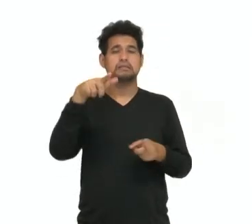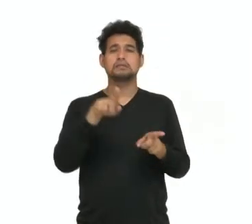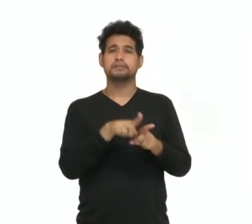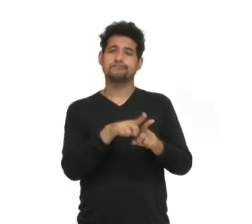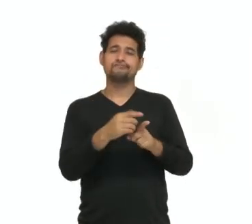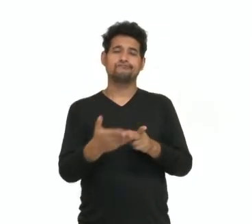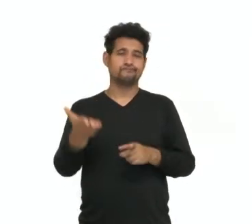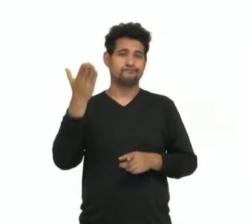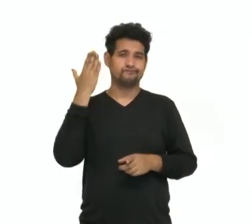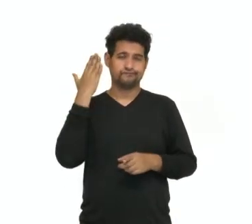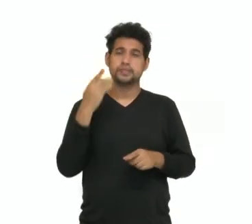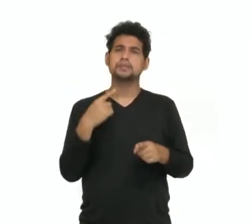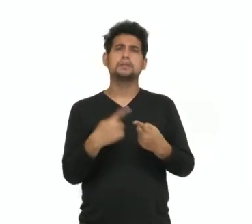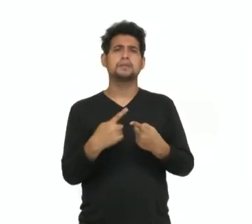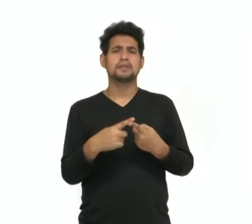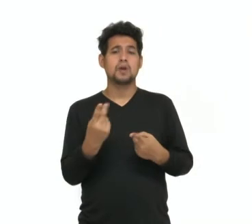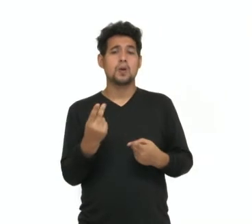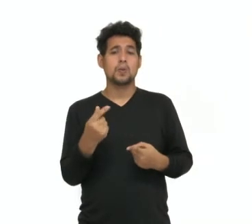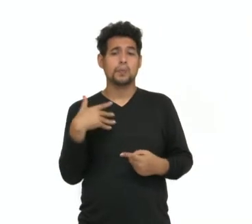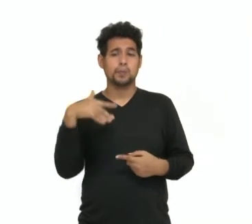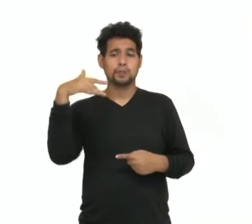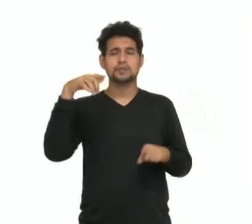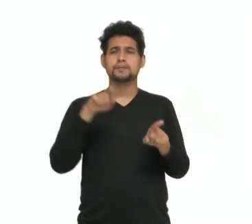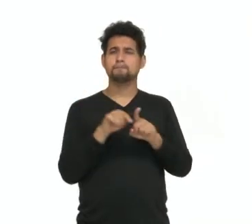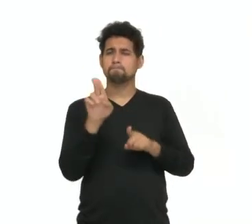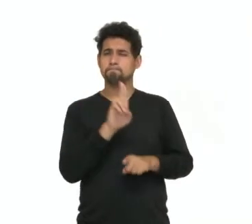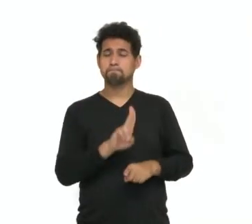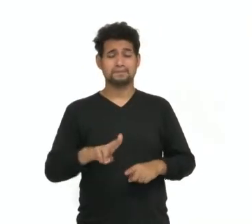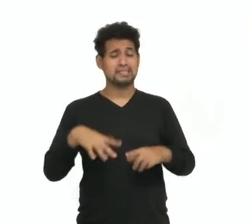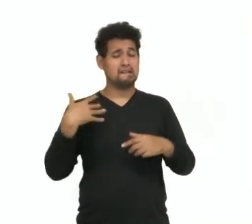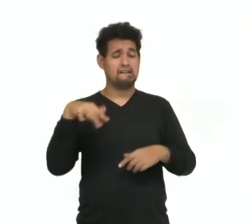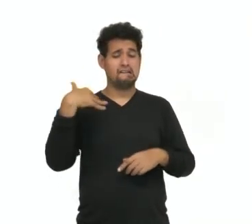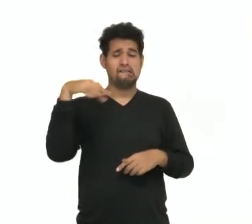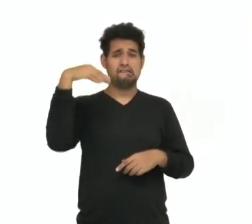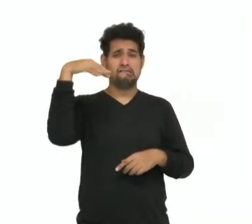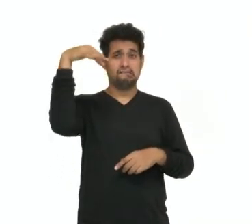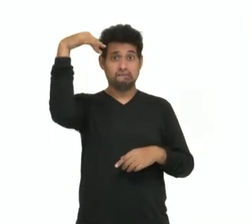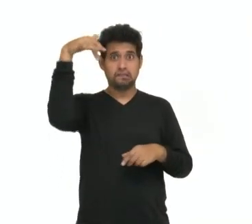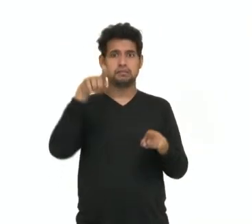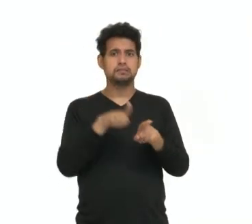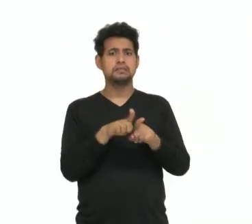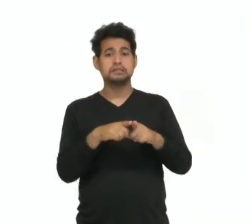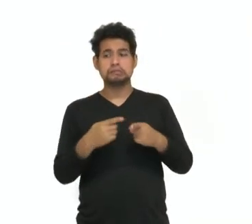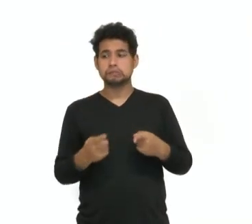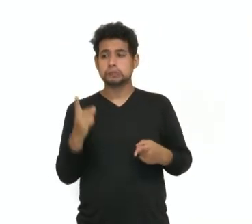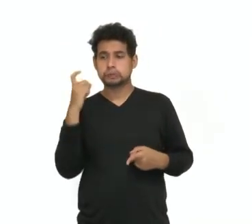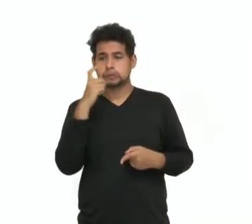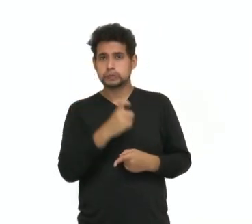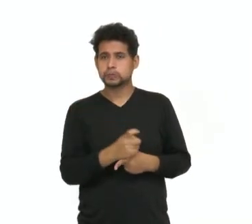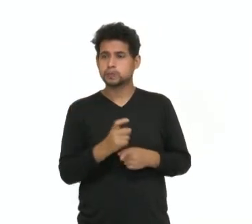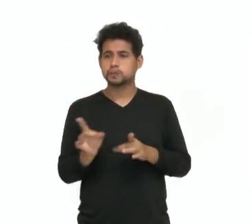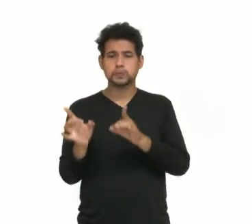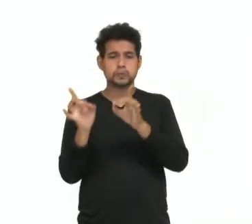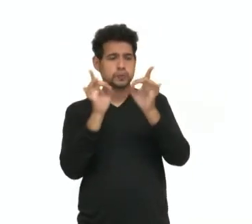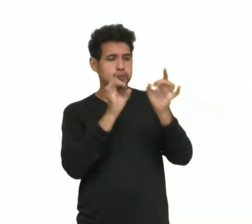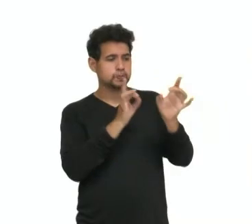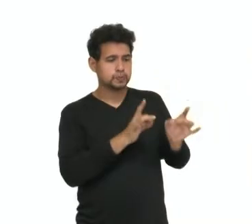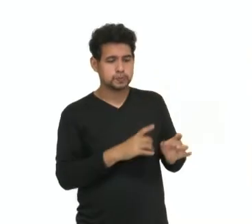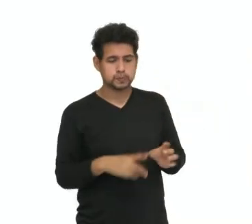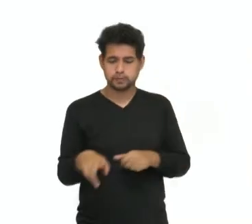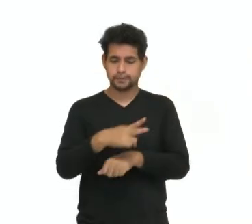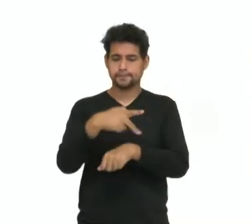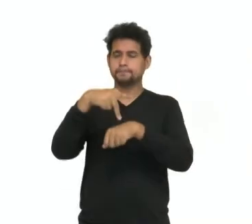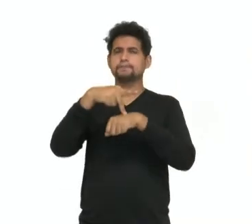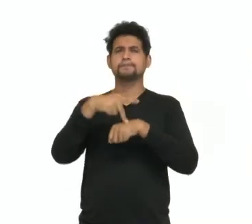de 70, pois o preço do produto estava muito elevado e passou a ter grande peso nas importações do